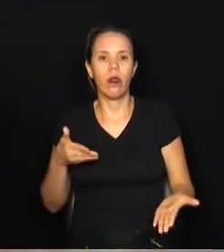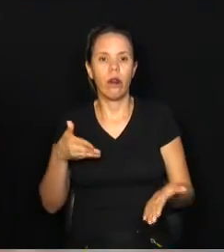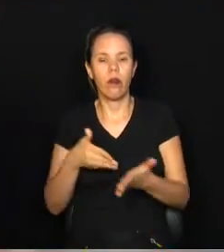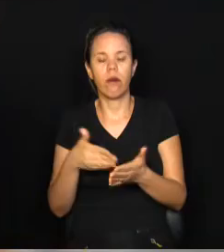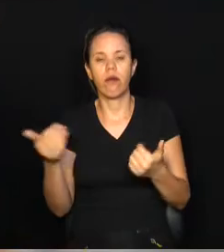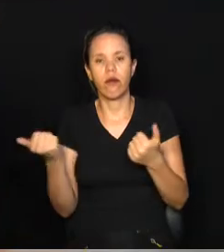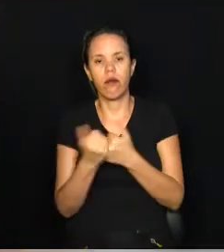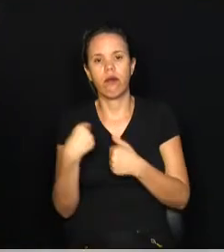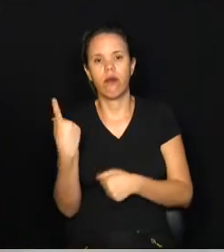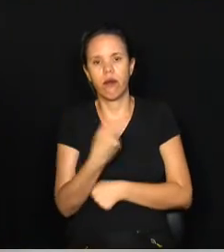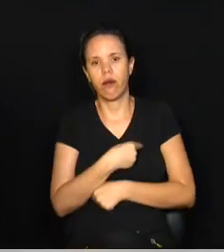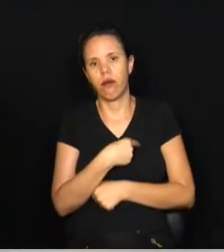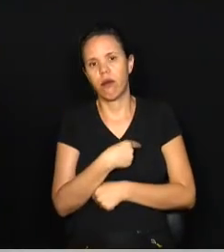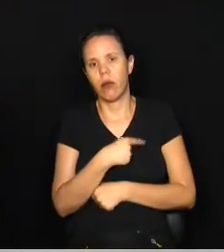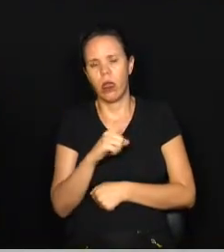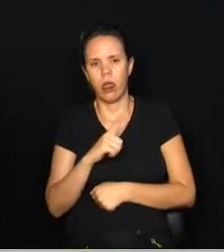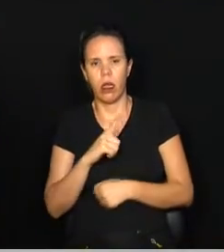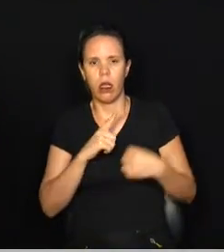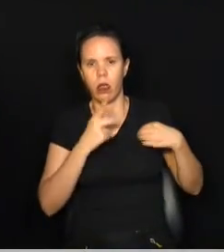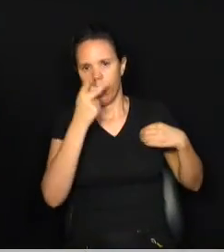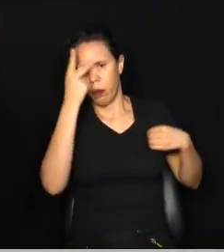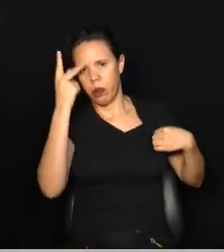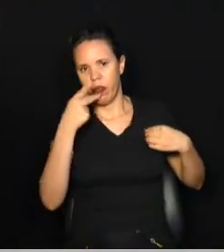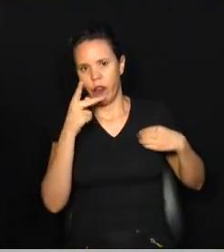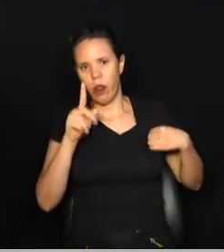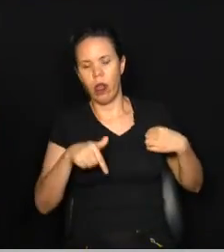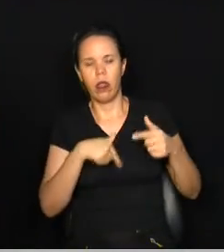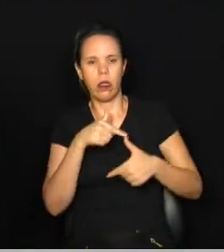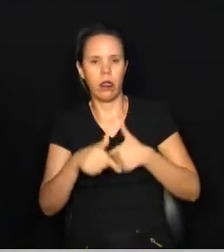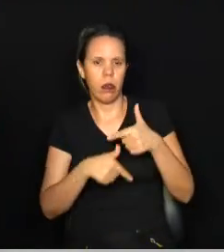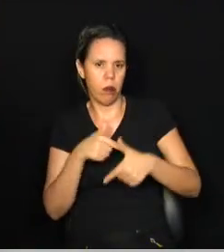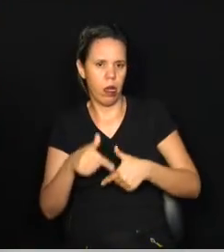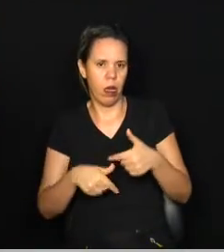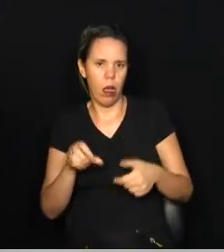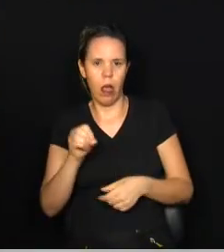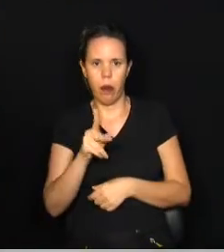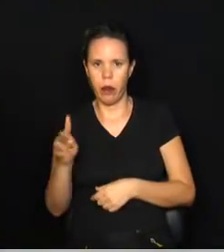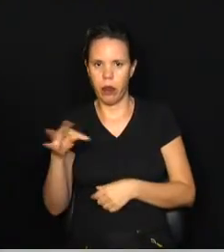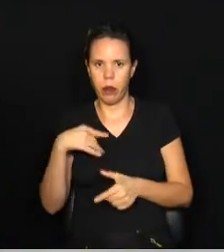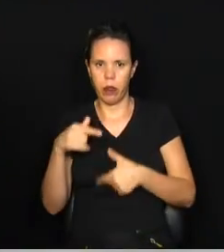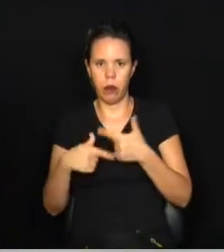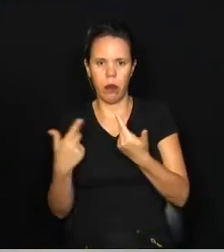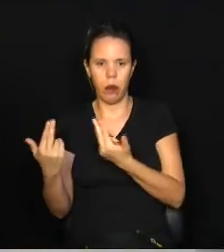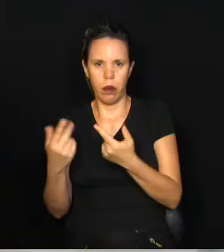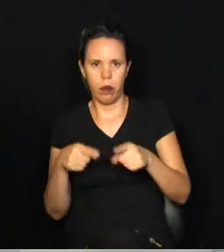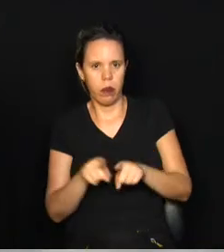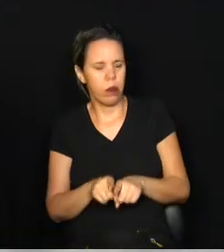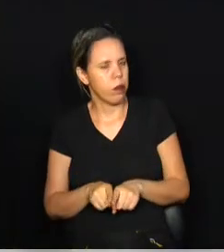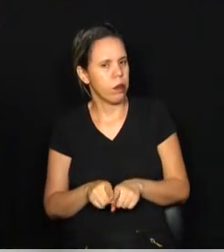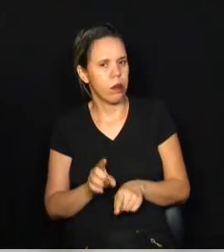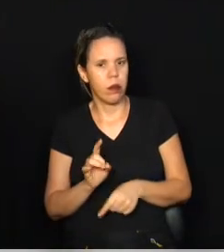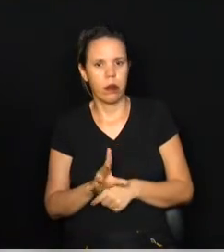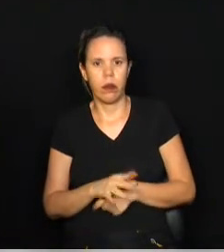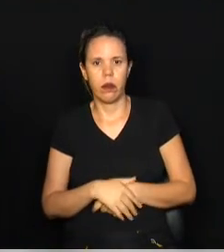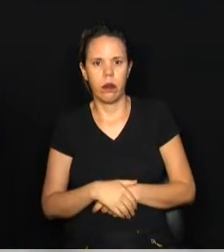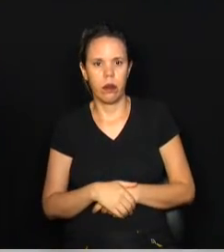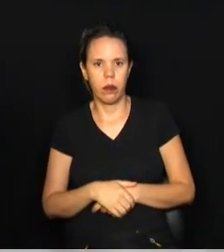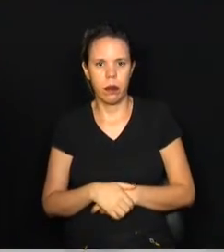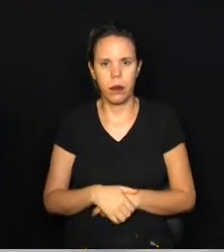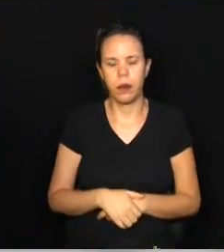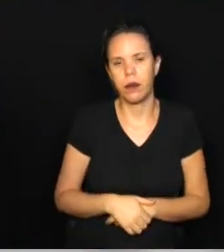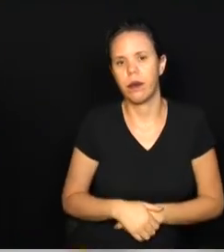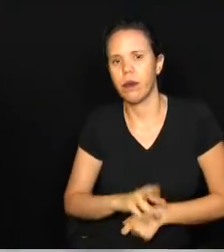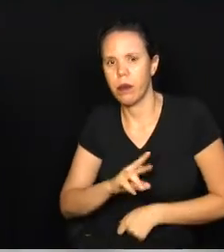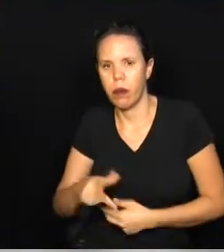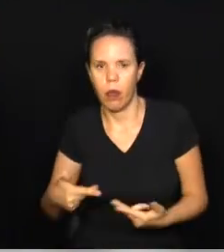ignorância nossa? Tem alguém lá dizendo que está fazendo optometria, trabalhando com optometria no SUS, só que ele não é optometrista. Ele